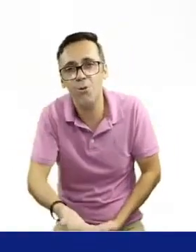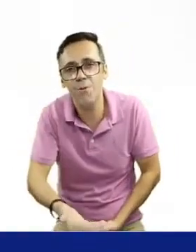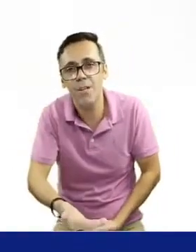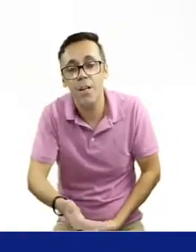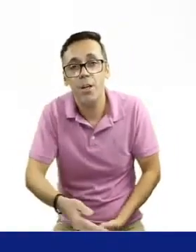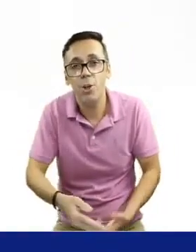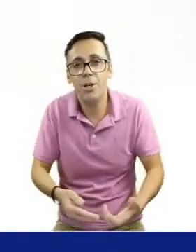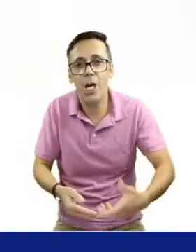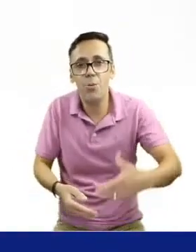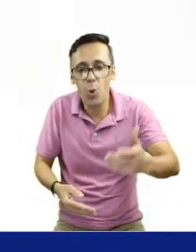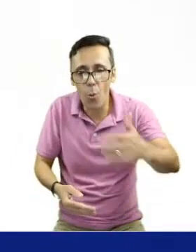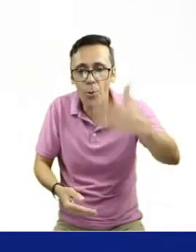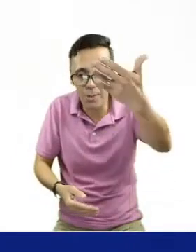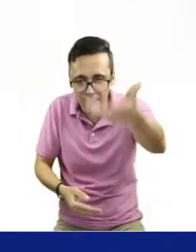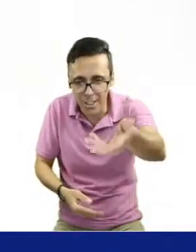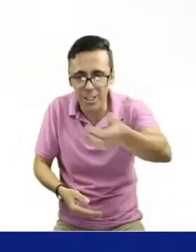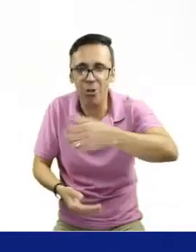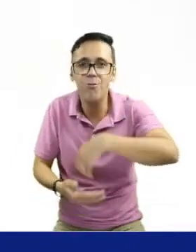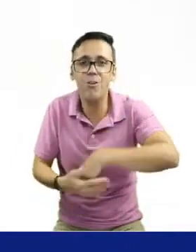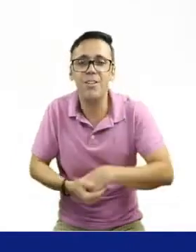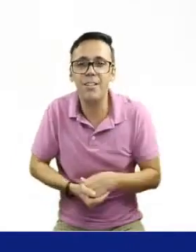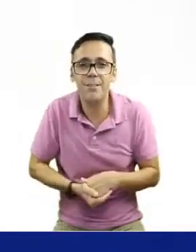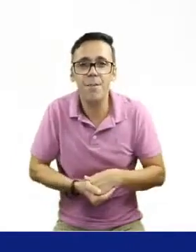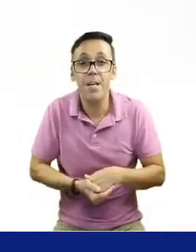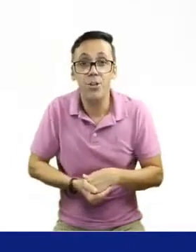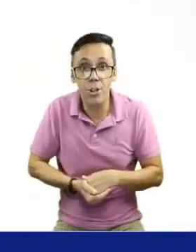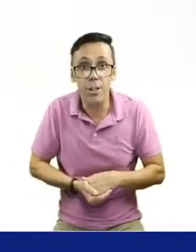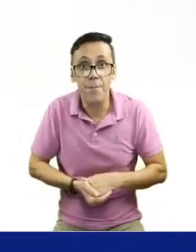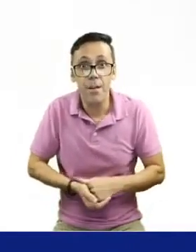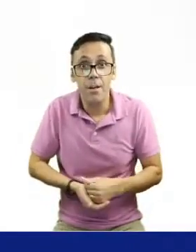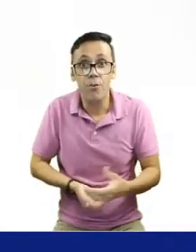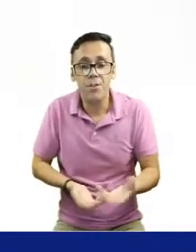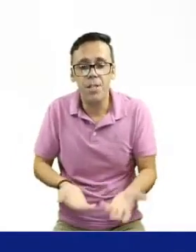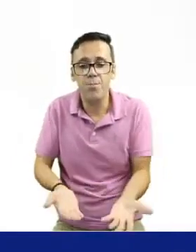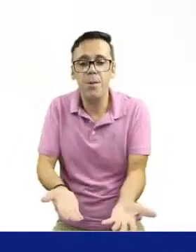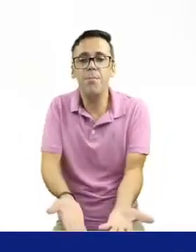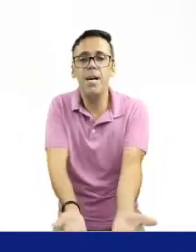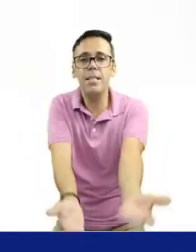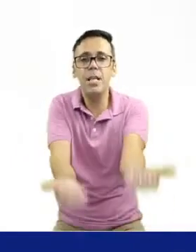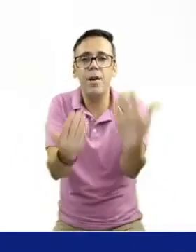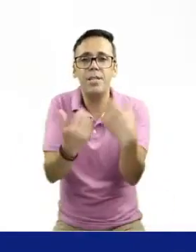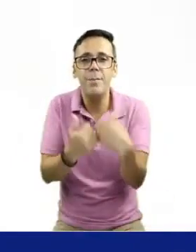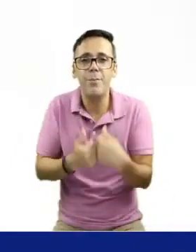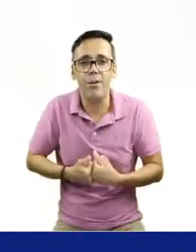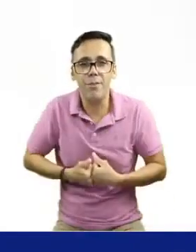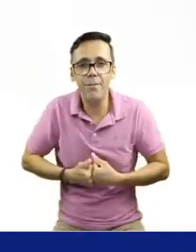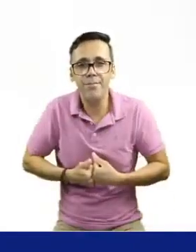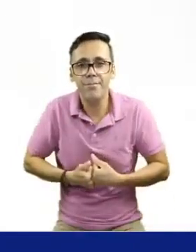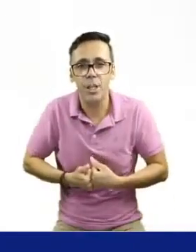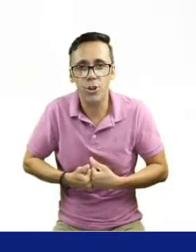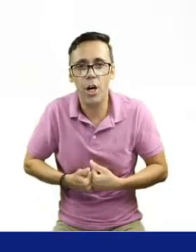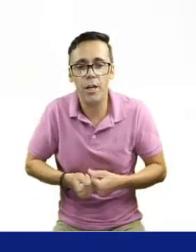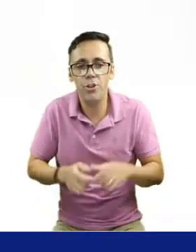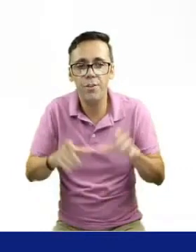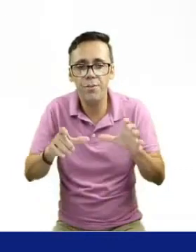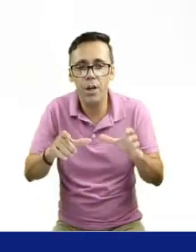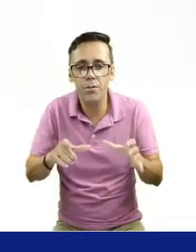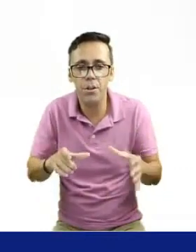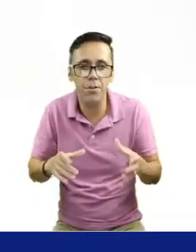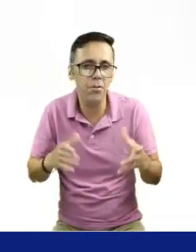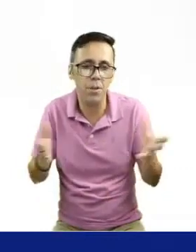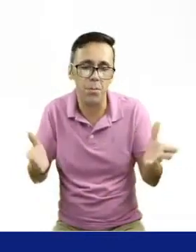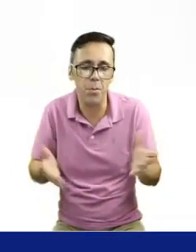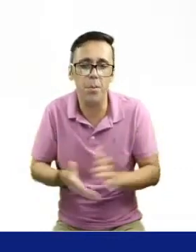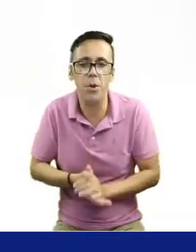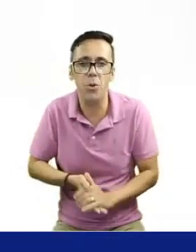algum recurso e eu quero me comprometer aqui com vocês de vocês me mandam essa prova joia